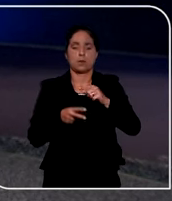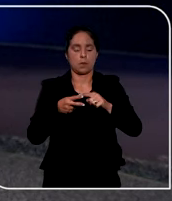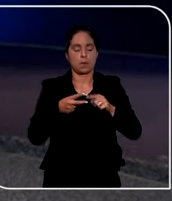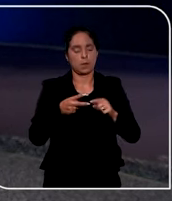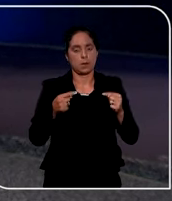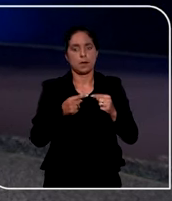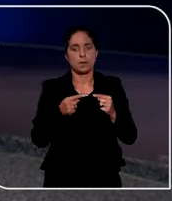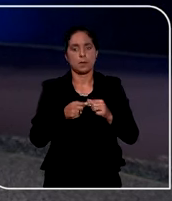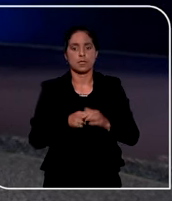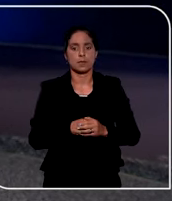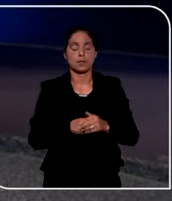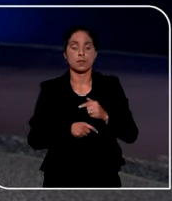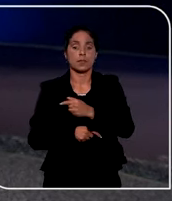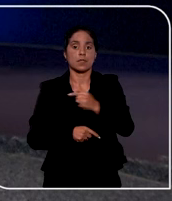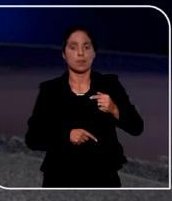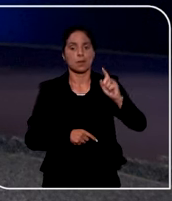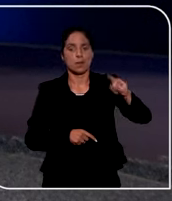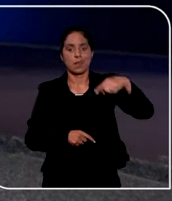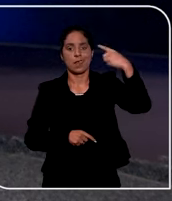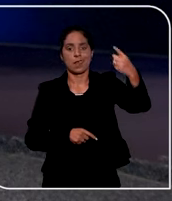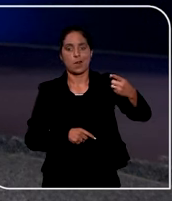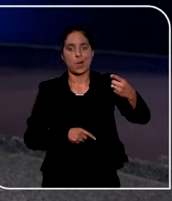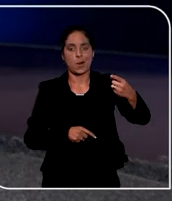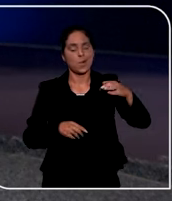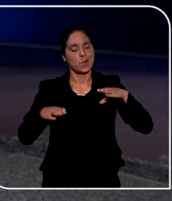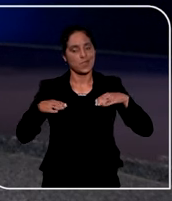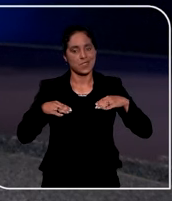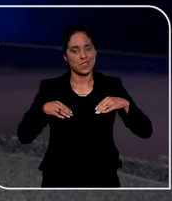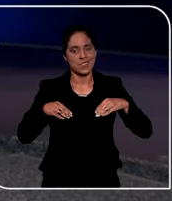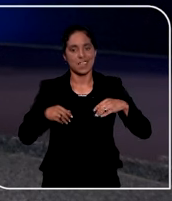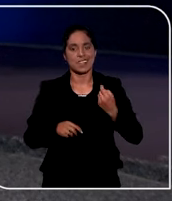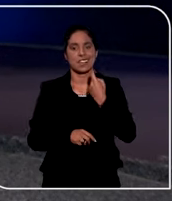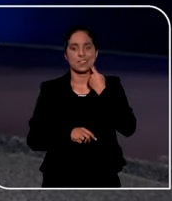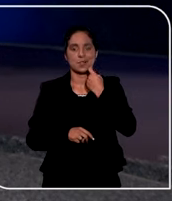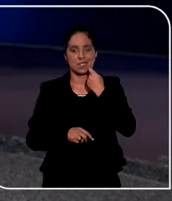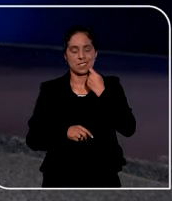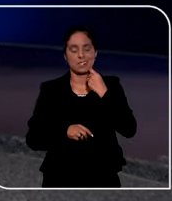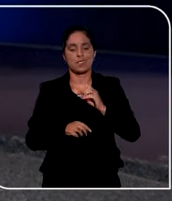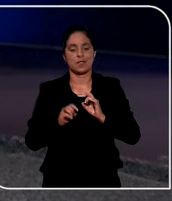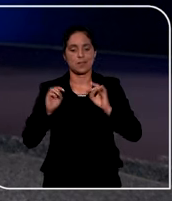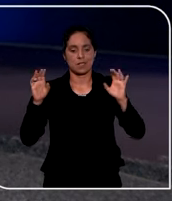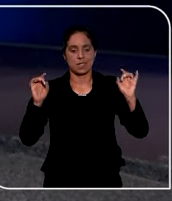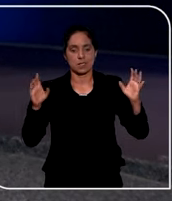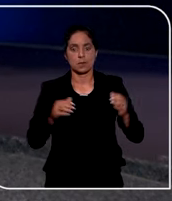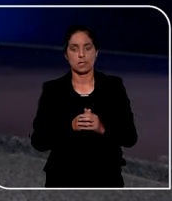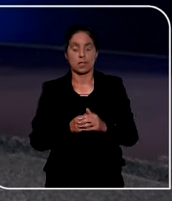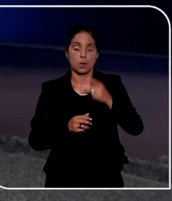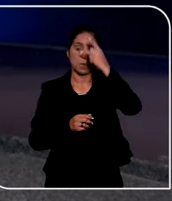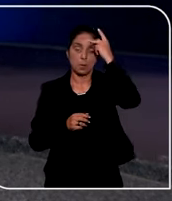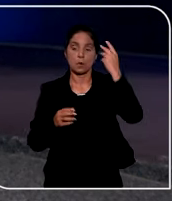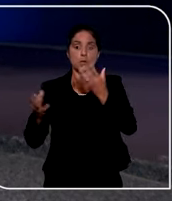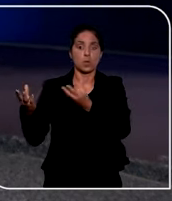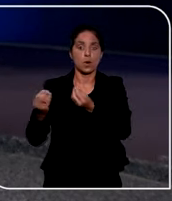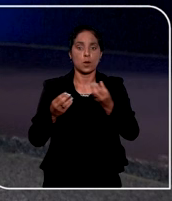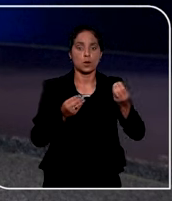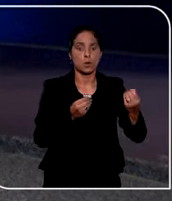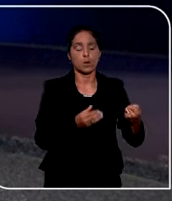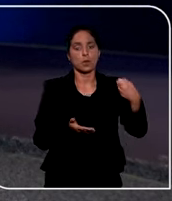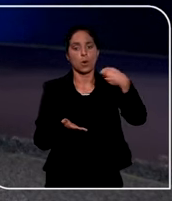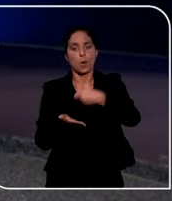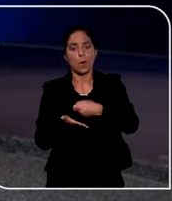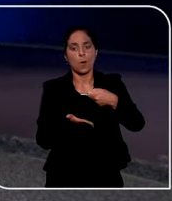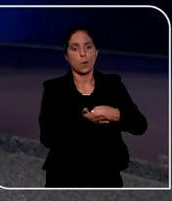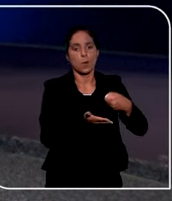vem tem feriado da sexta-feira santa que coisa boa e muita gente até já comprou a passagem